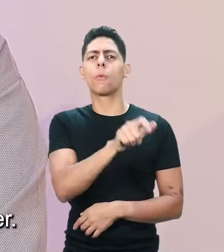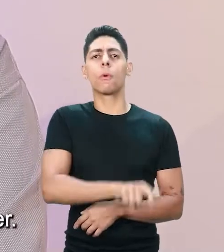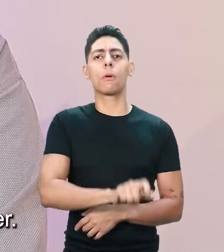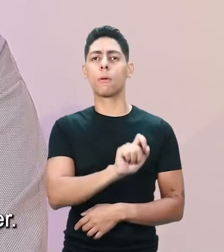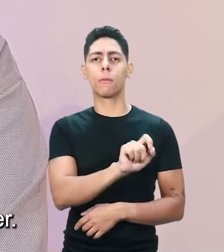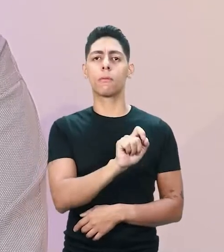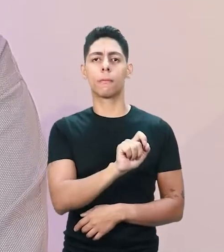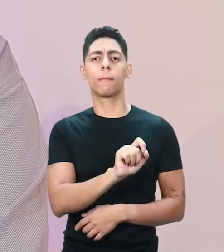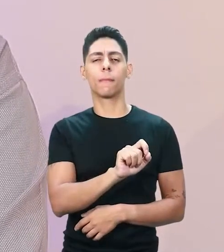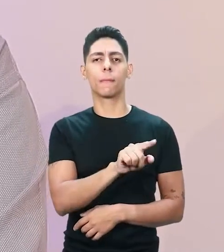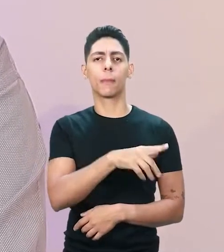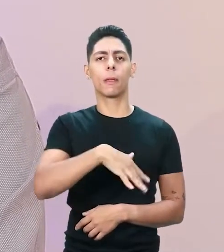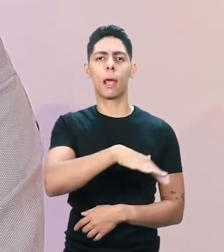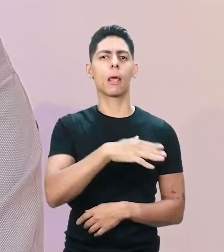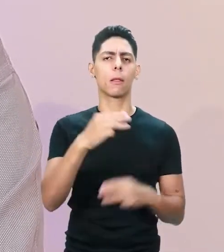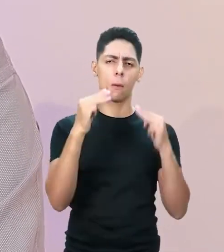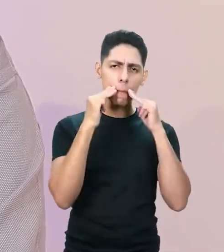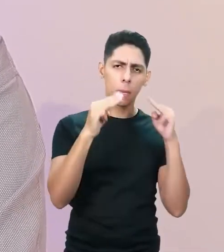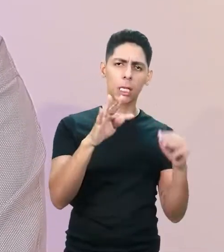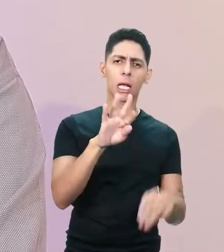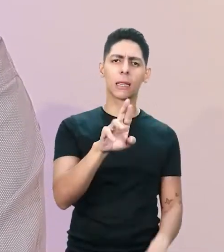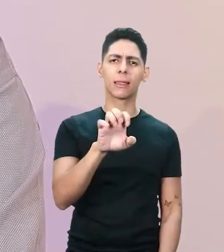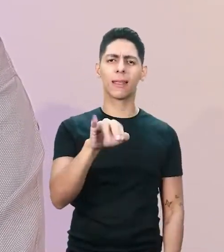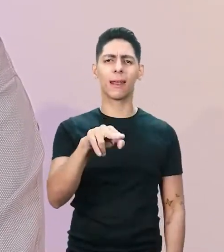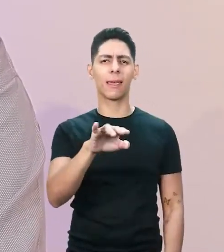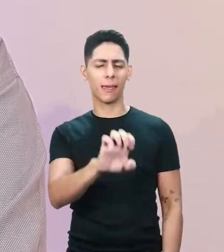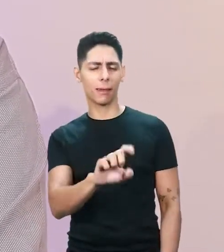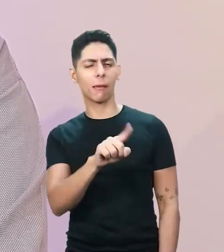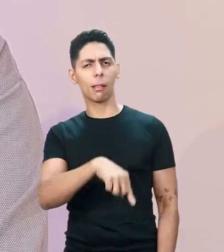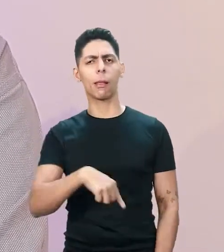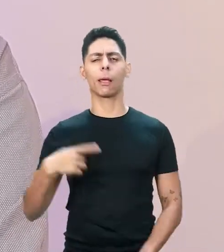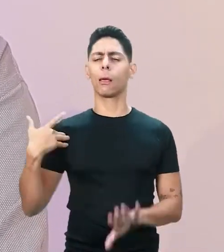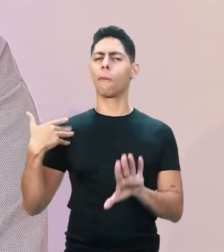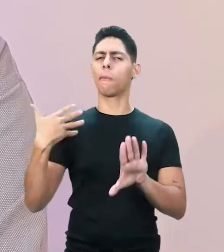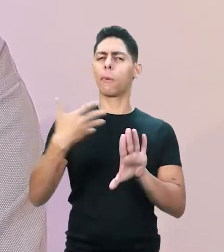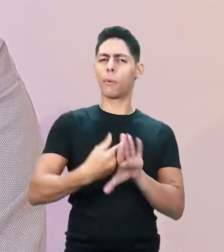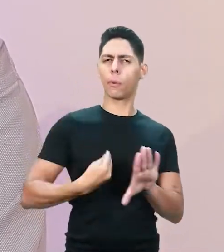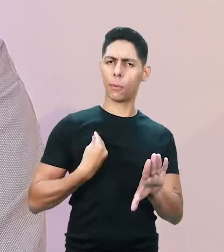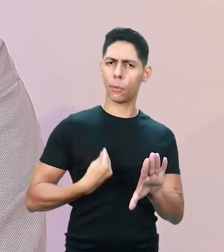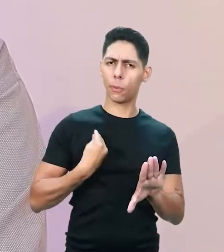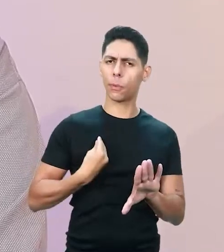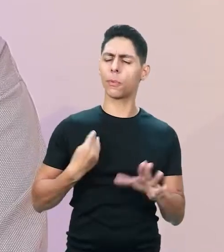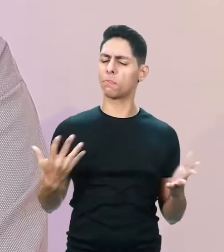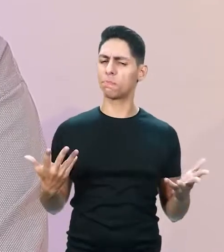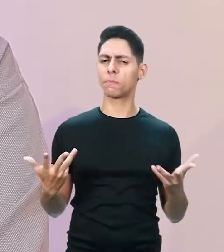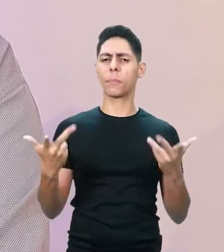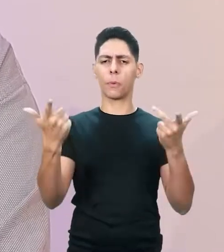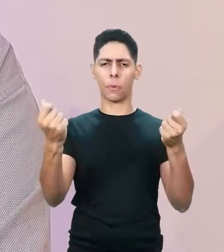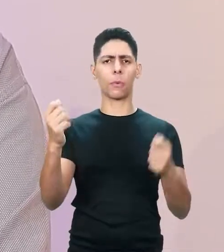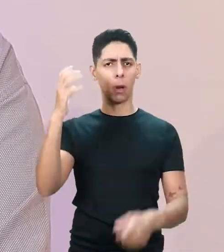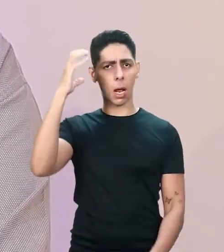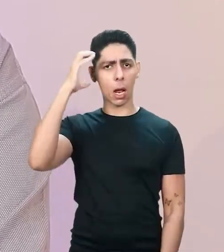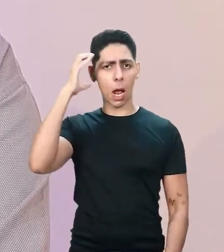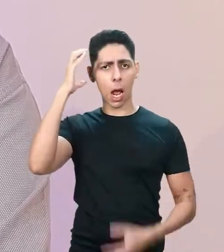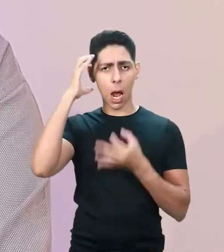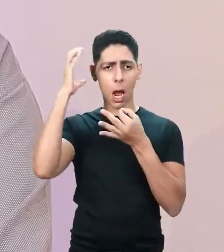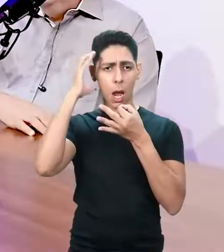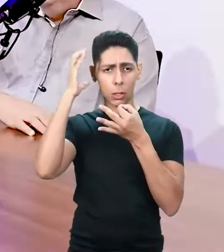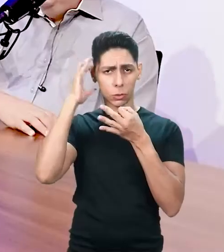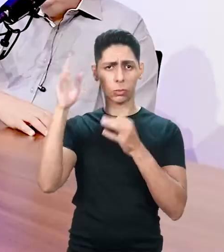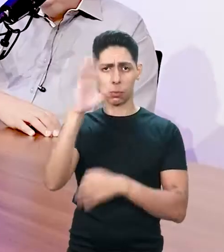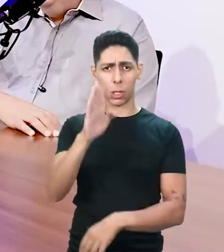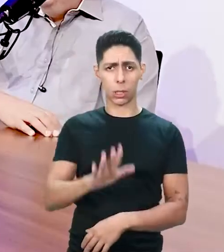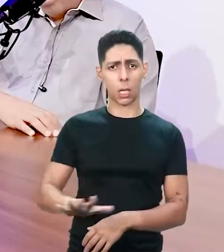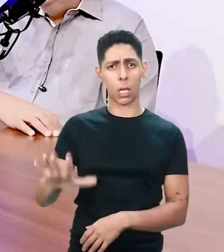também do Media Training, né? Um cara que tem uma trajetória espetacular na radiofonia brasileira,